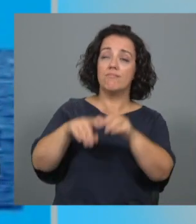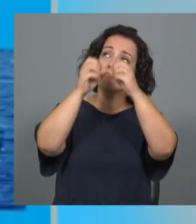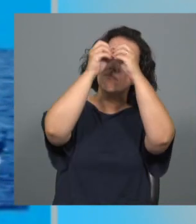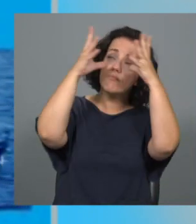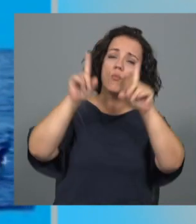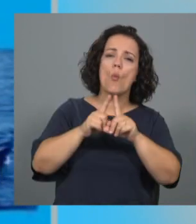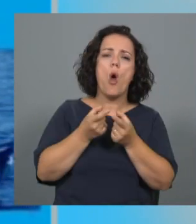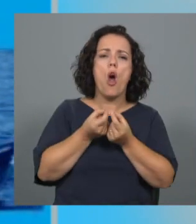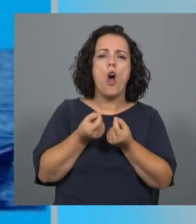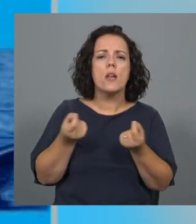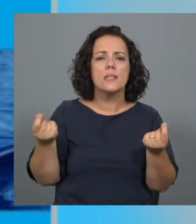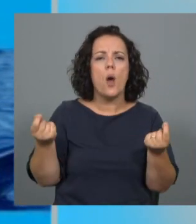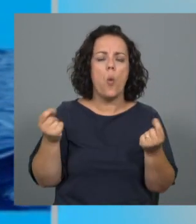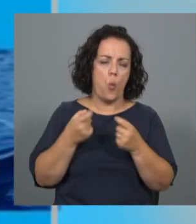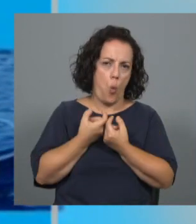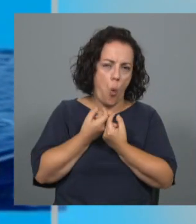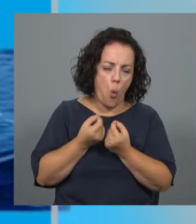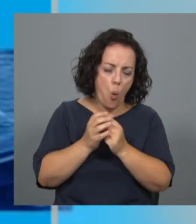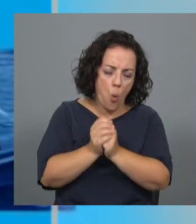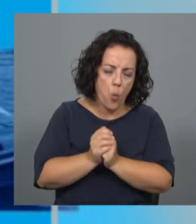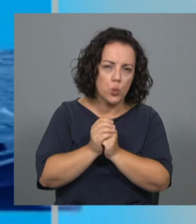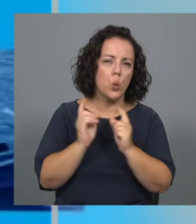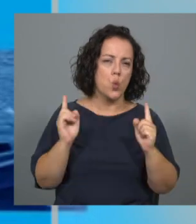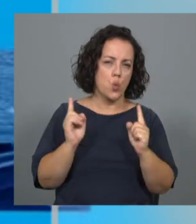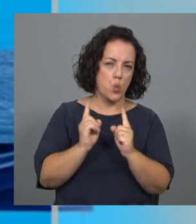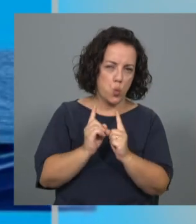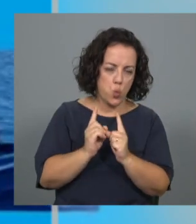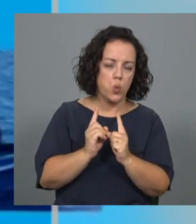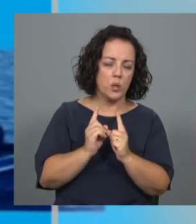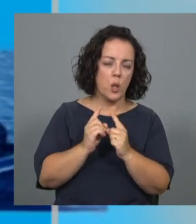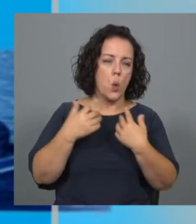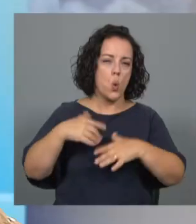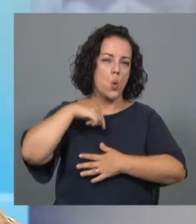uma oração curta, mas incisiva, claro, vinda do coração.